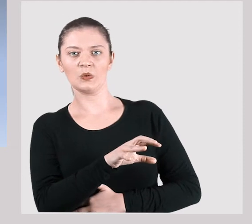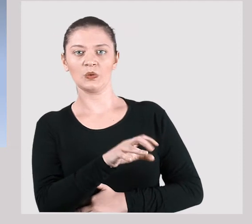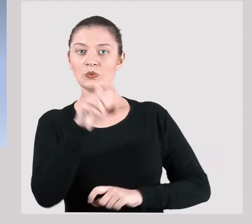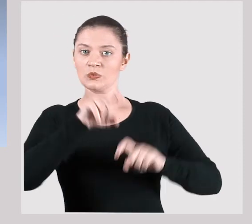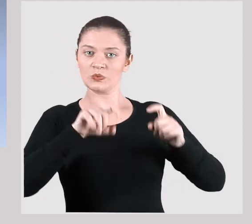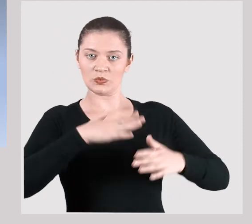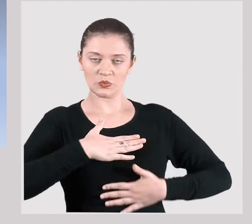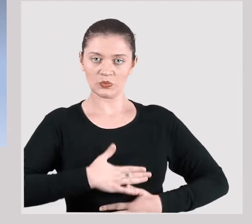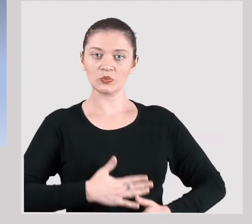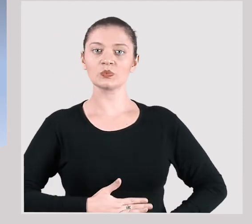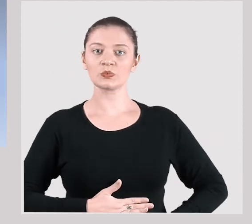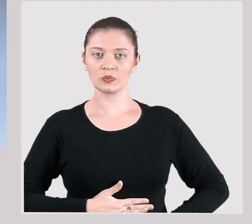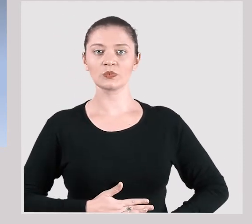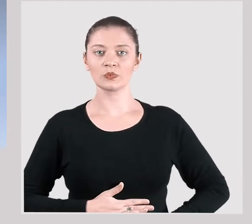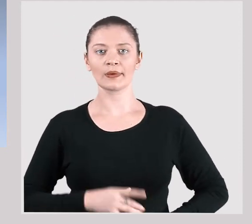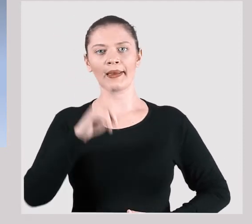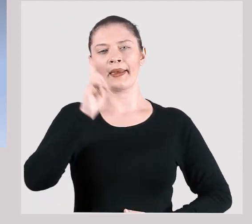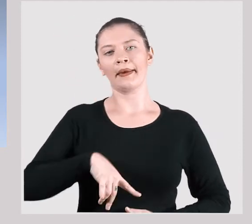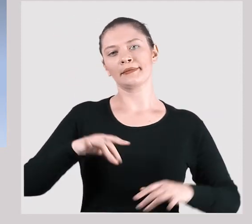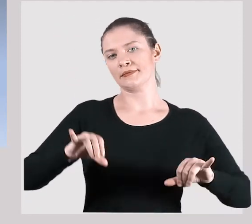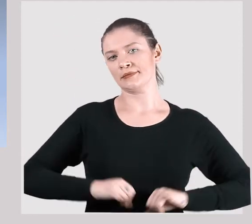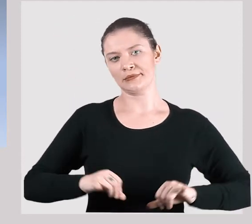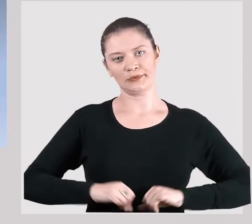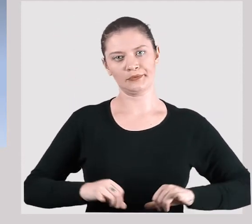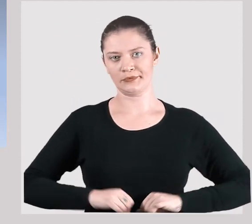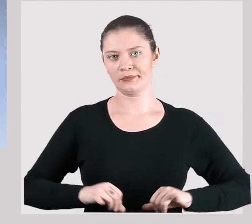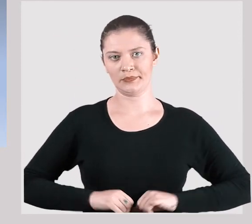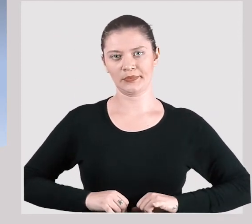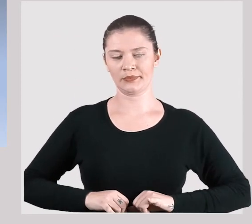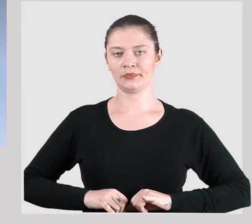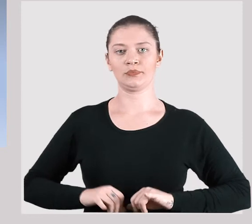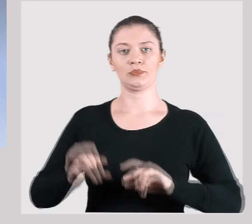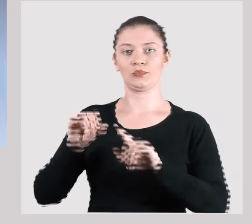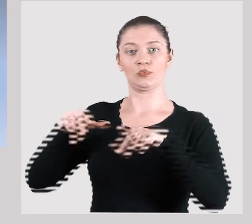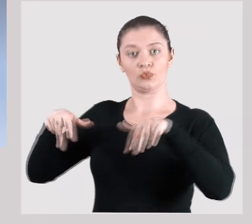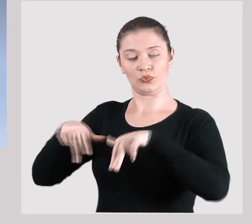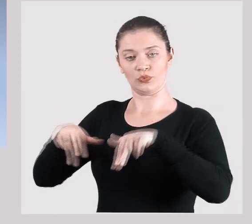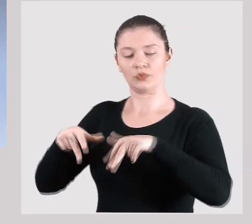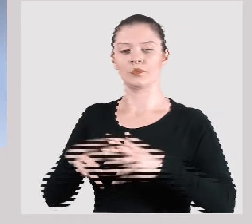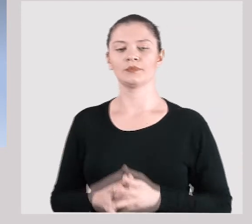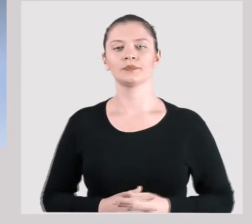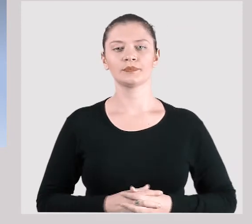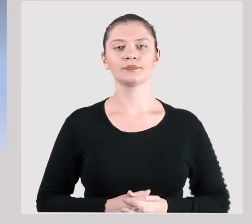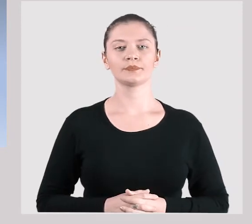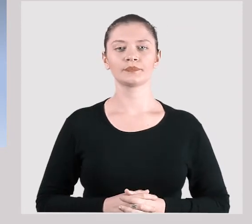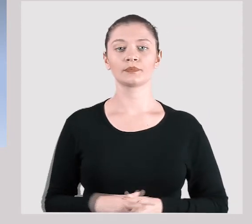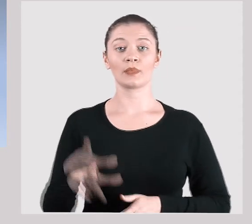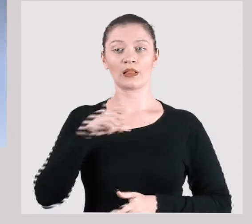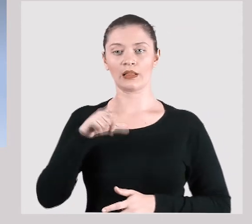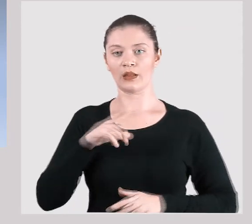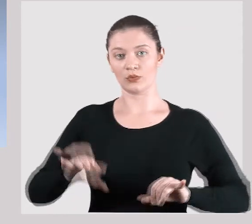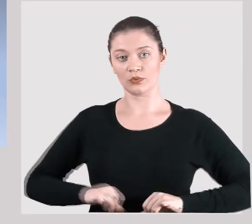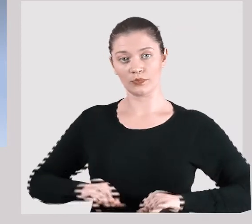é bastante vulnerável para ter disforia de gênero. Tem então a disforia de gênero de aparecimento rápido,